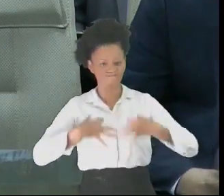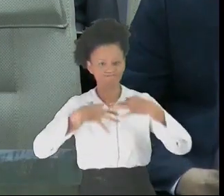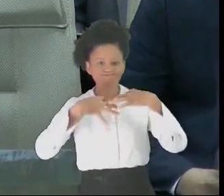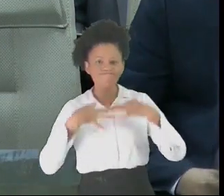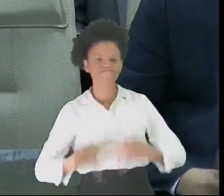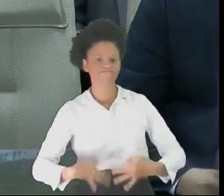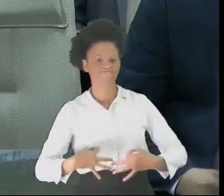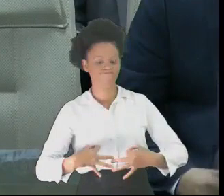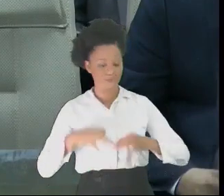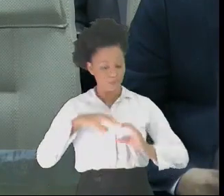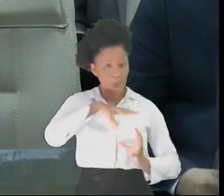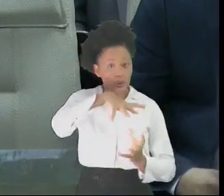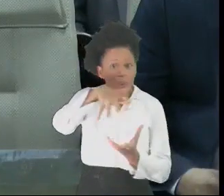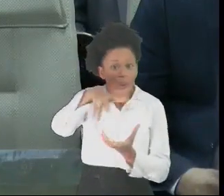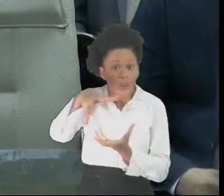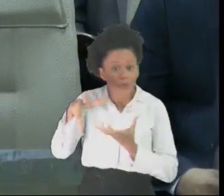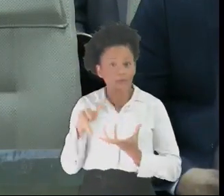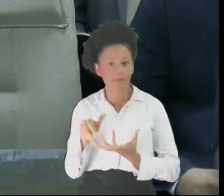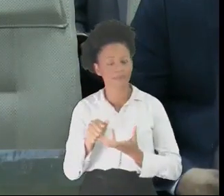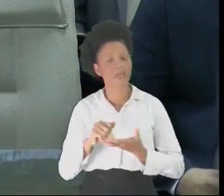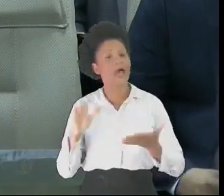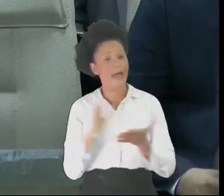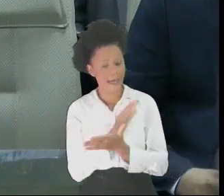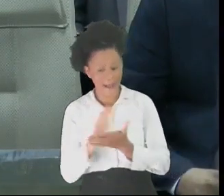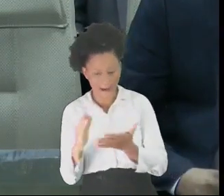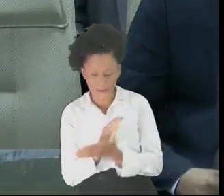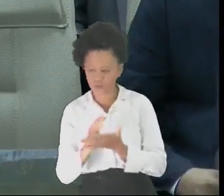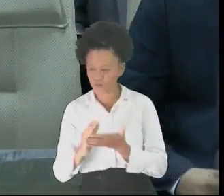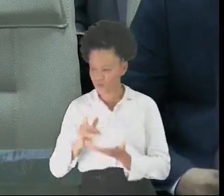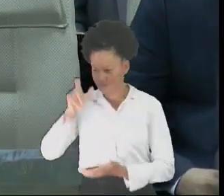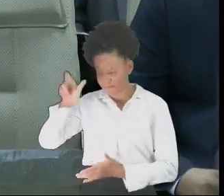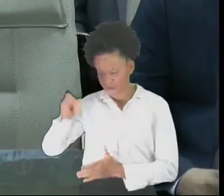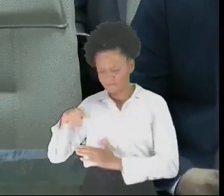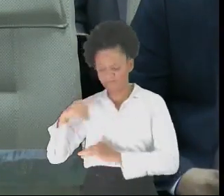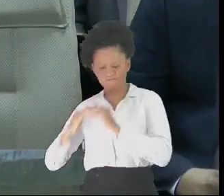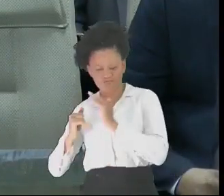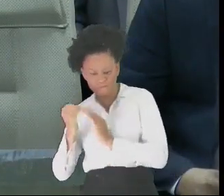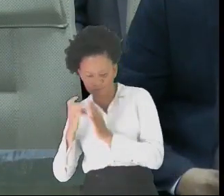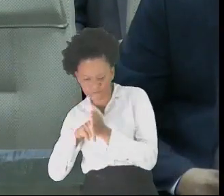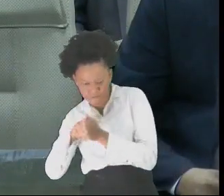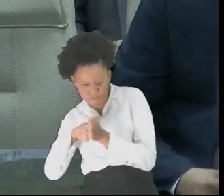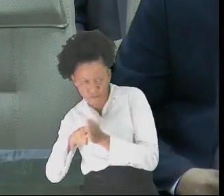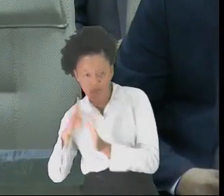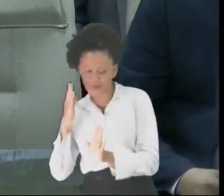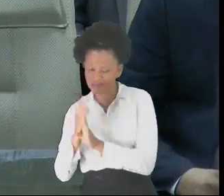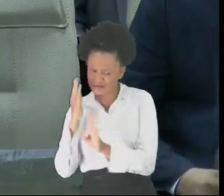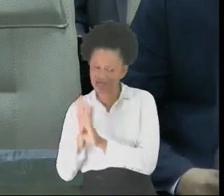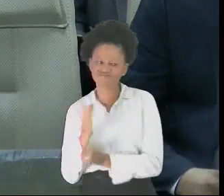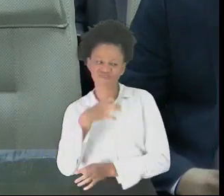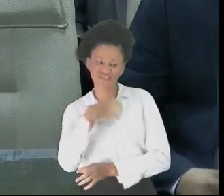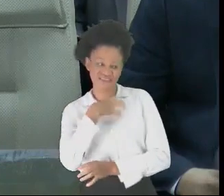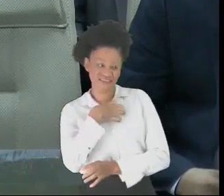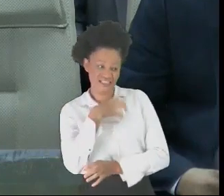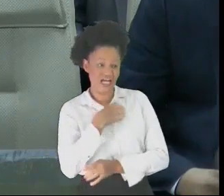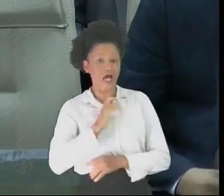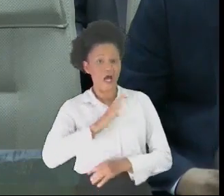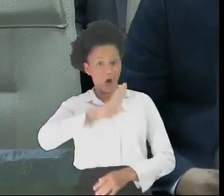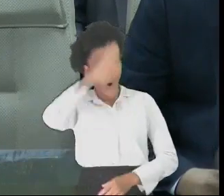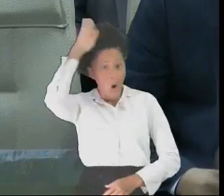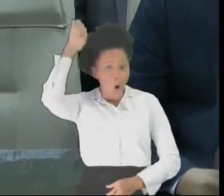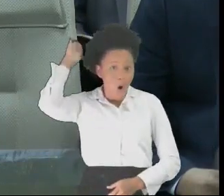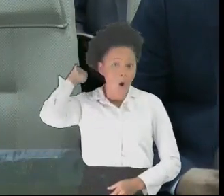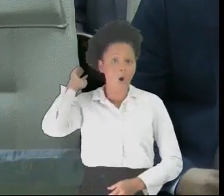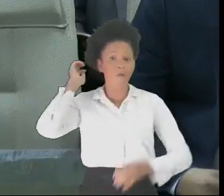mantinha a ordem no mundo. Então, alguns intérpretes acharam que seria o Império Romano que estaria impedindo